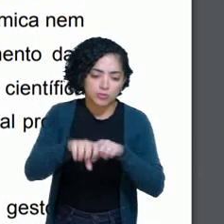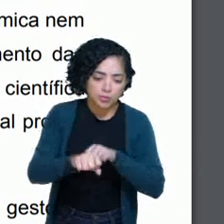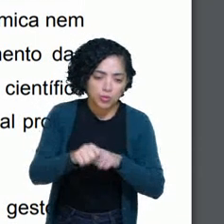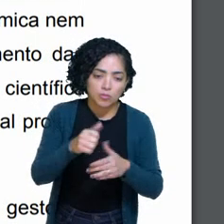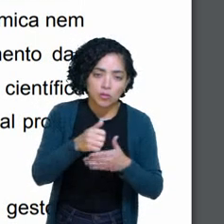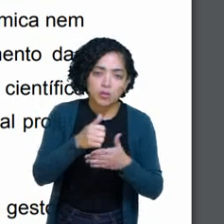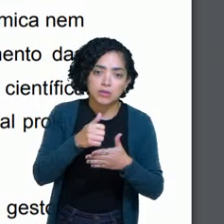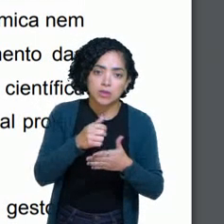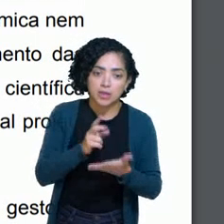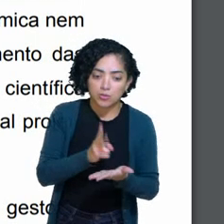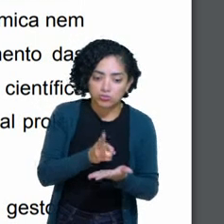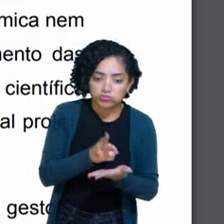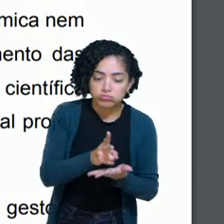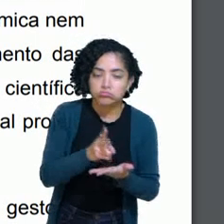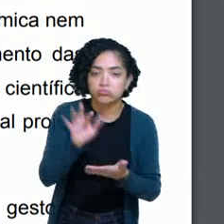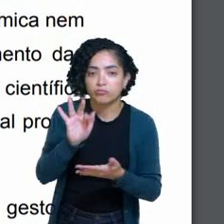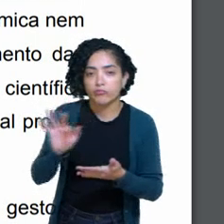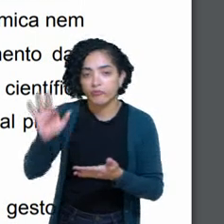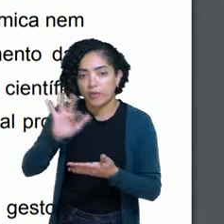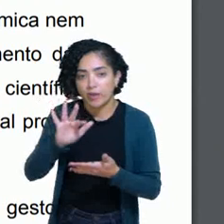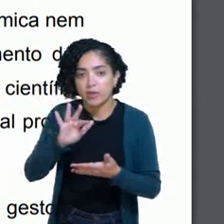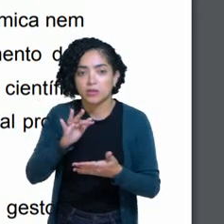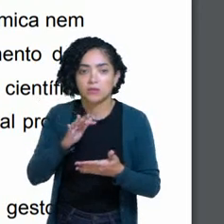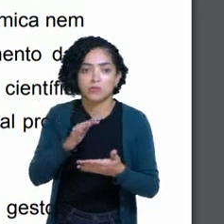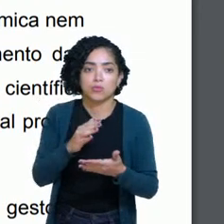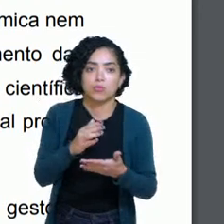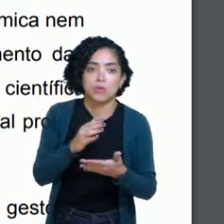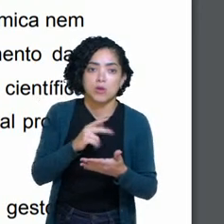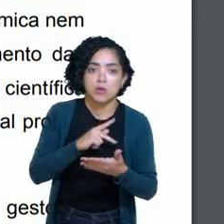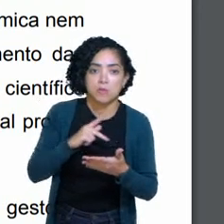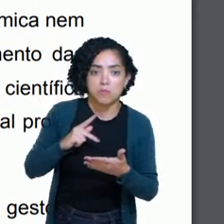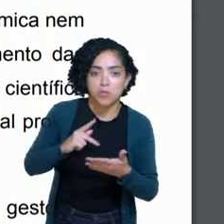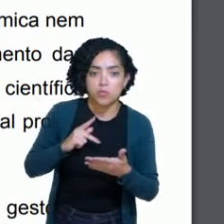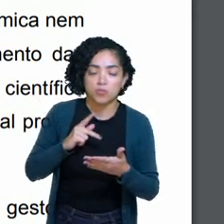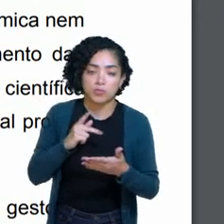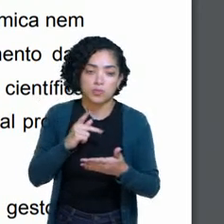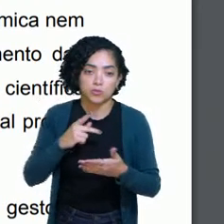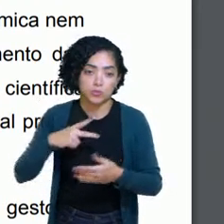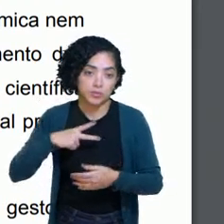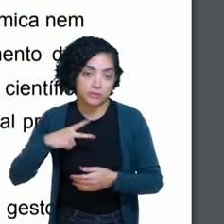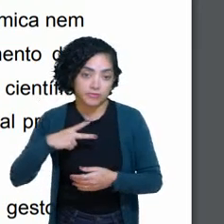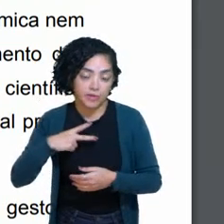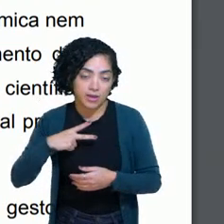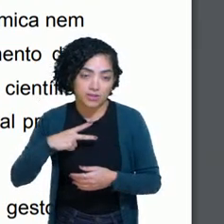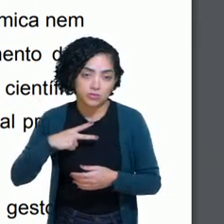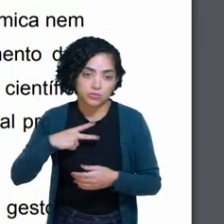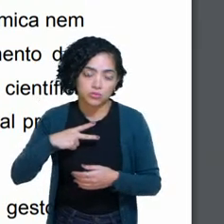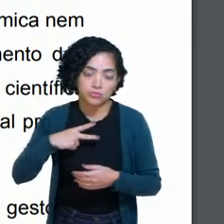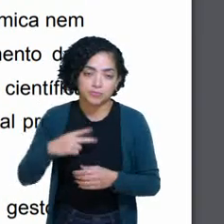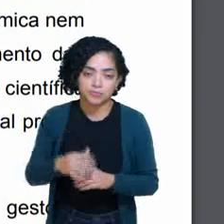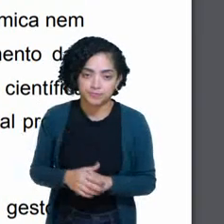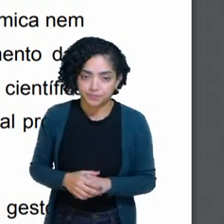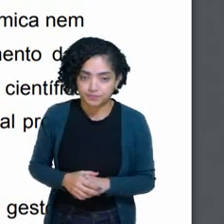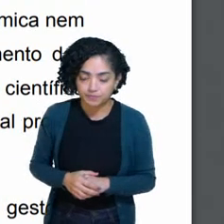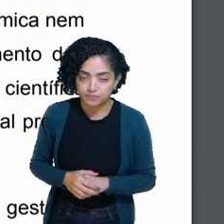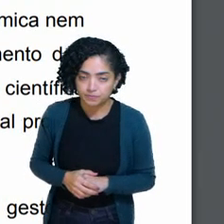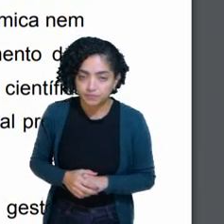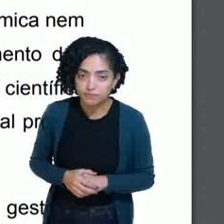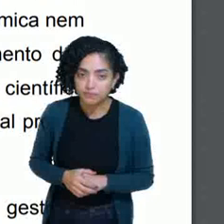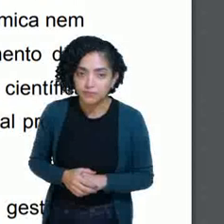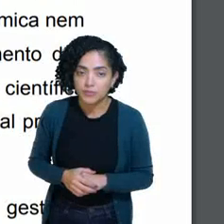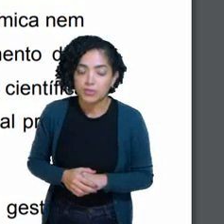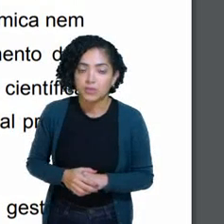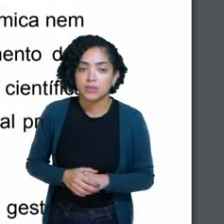poder público federal estadual comunitário e também Privado não se constata todavia a